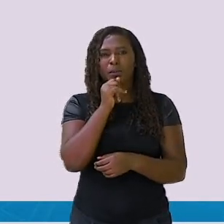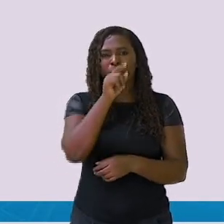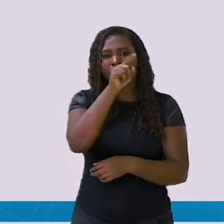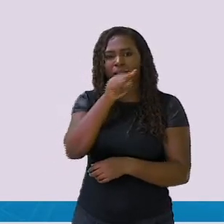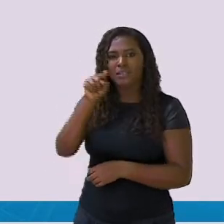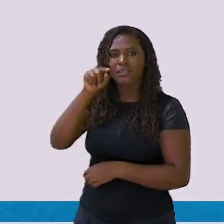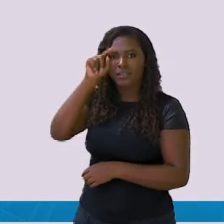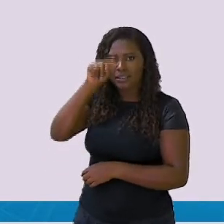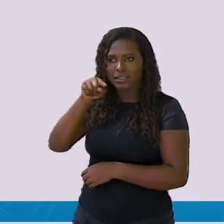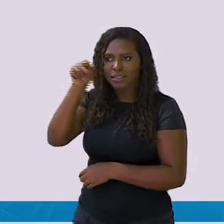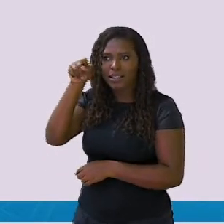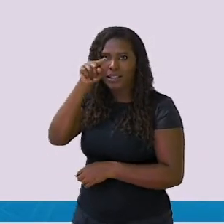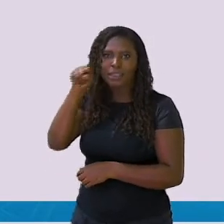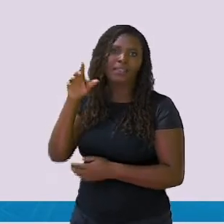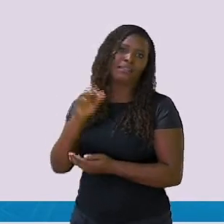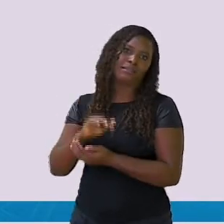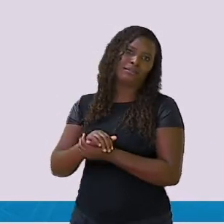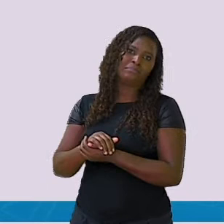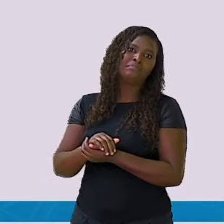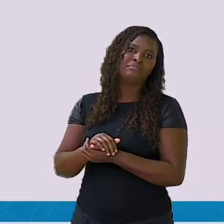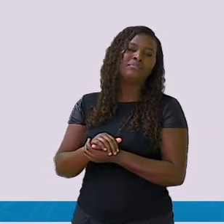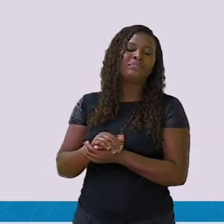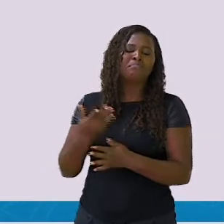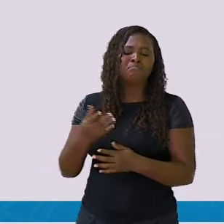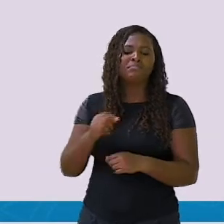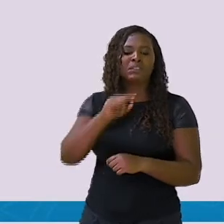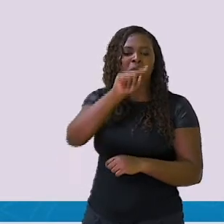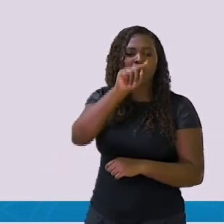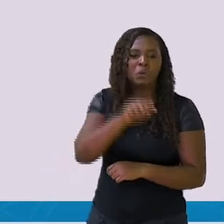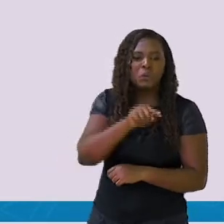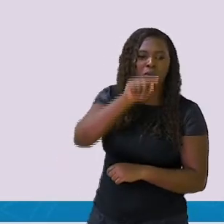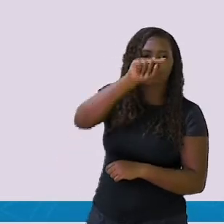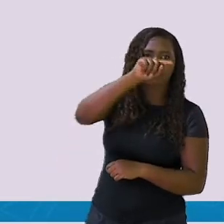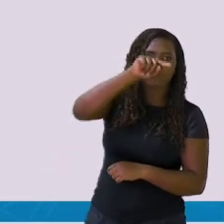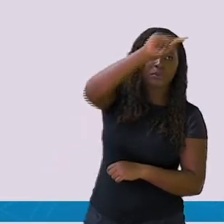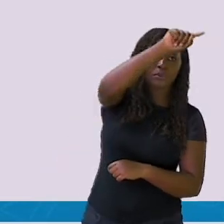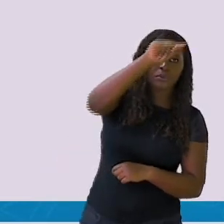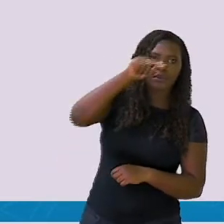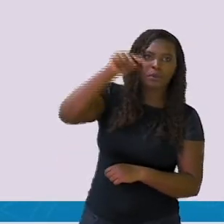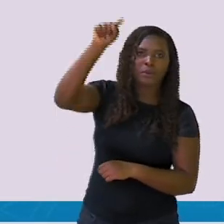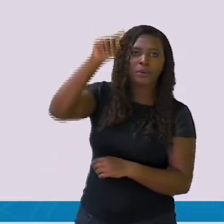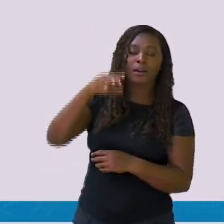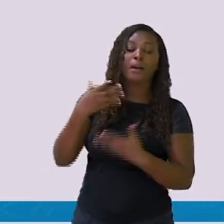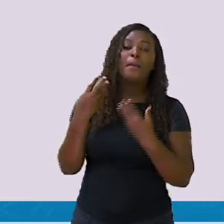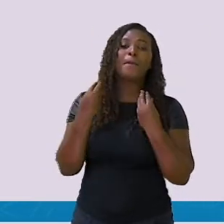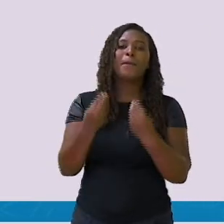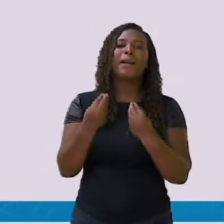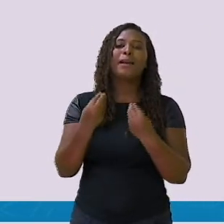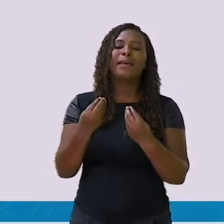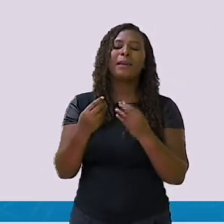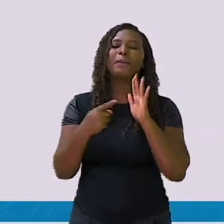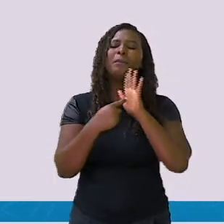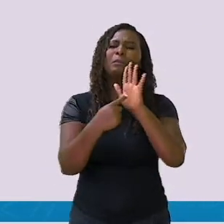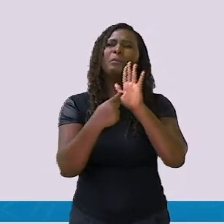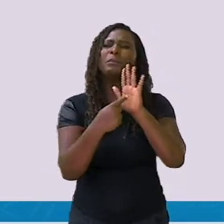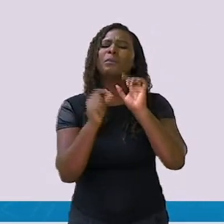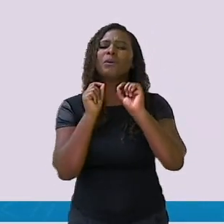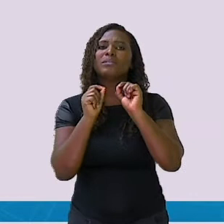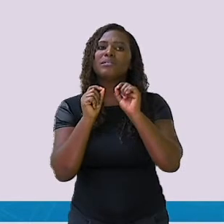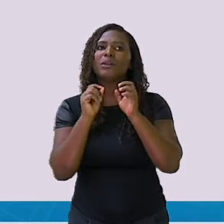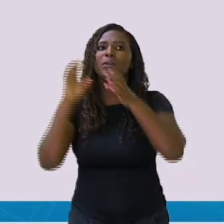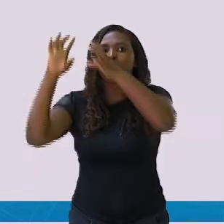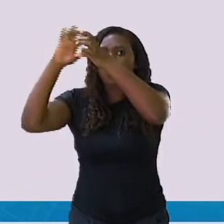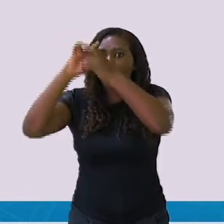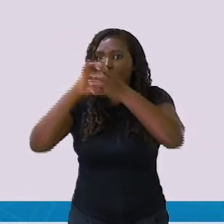Elas fazem uma ligação com o que você está falando e os conceitos serão conectados, facilitando o